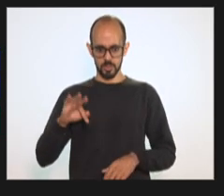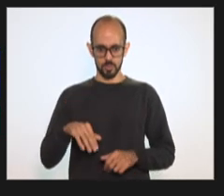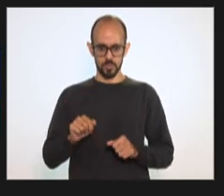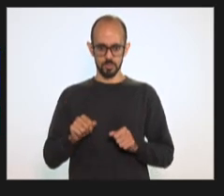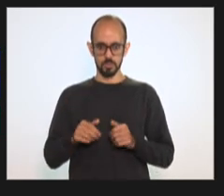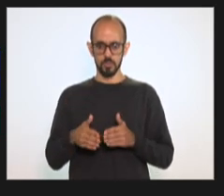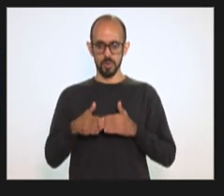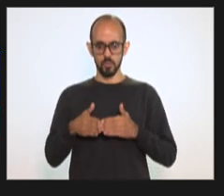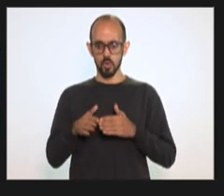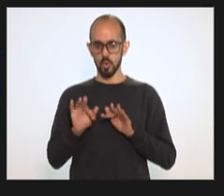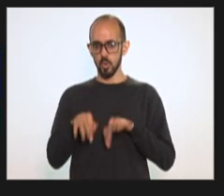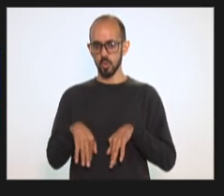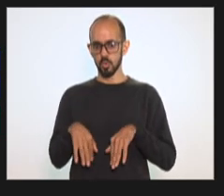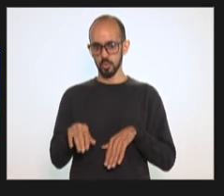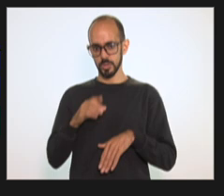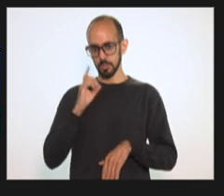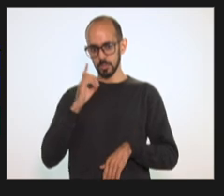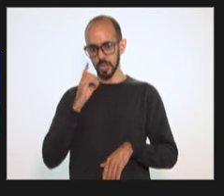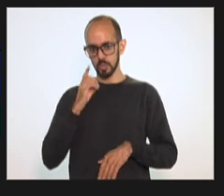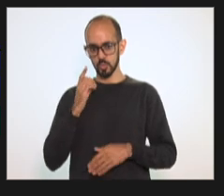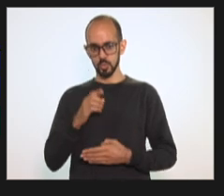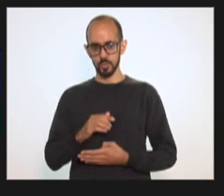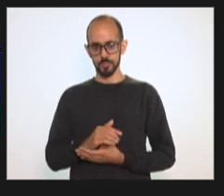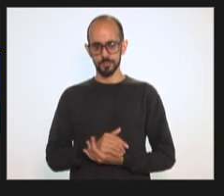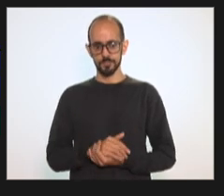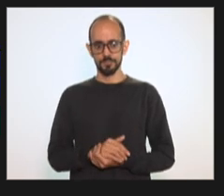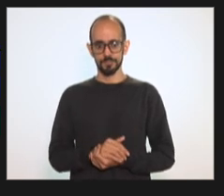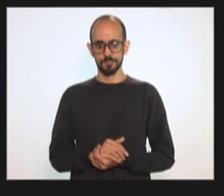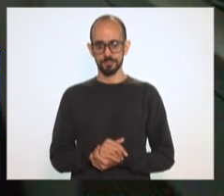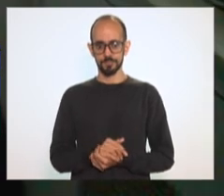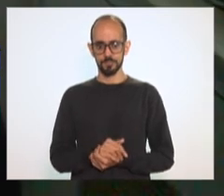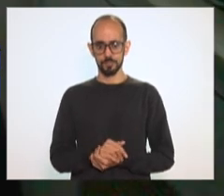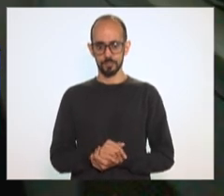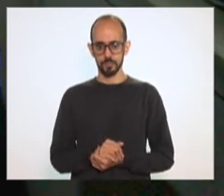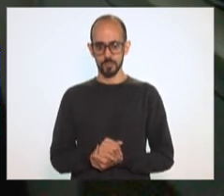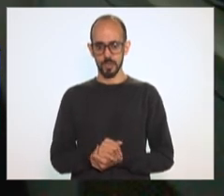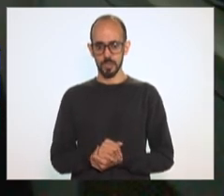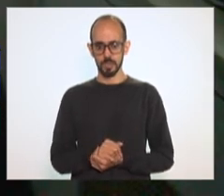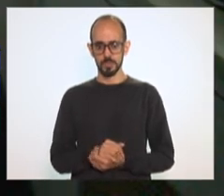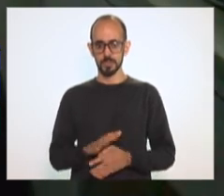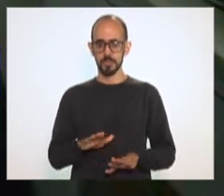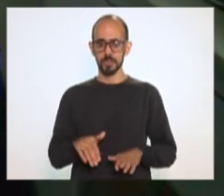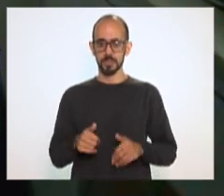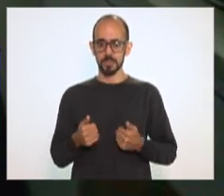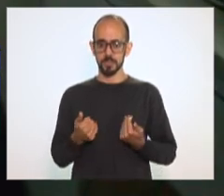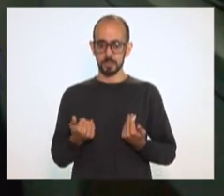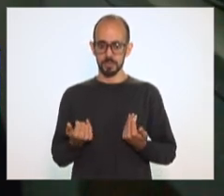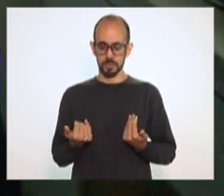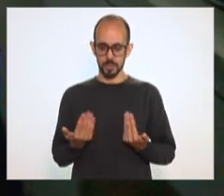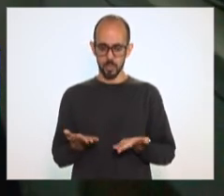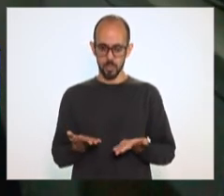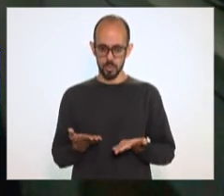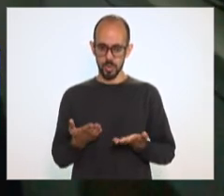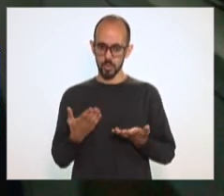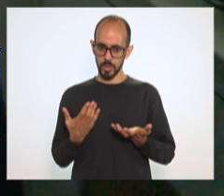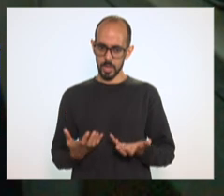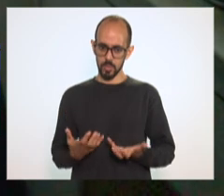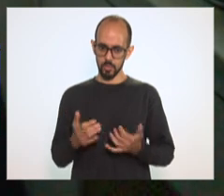pois não vou concluir deputado é certo vai para a união então queria só também informar